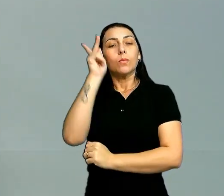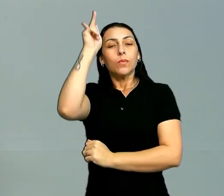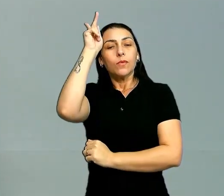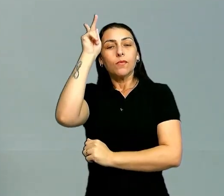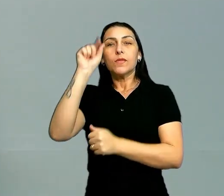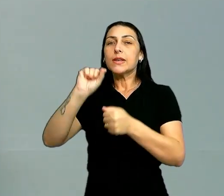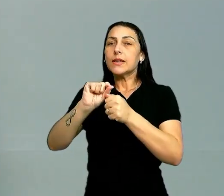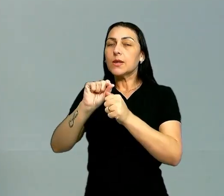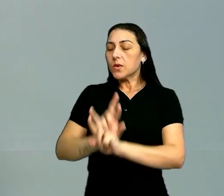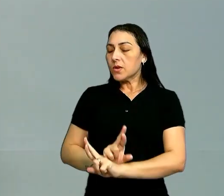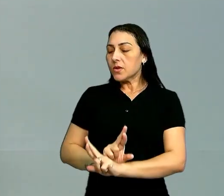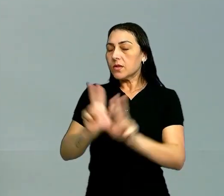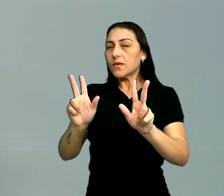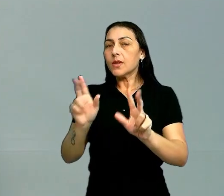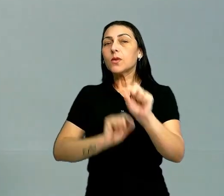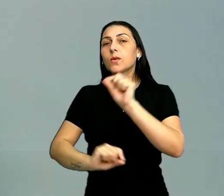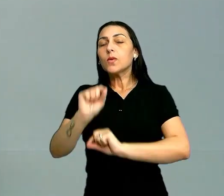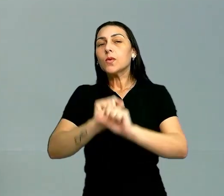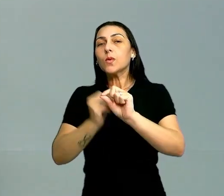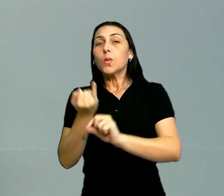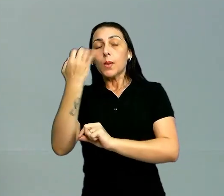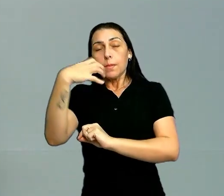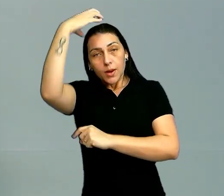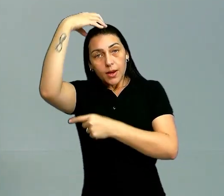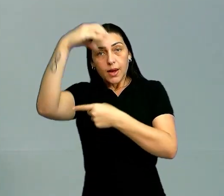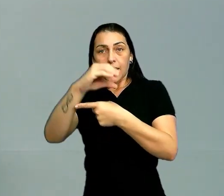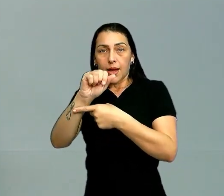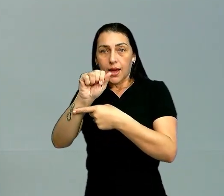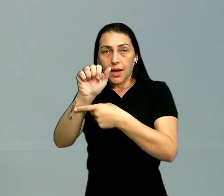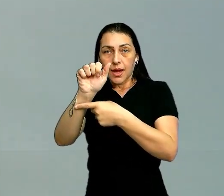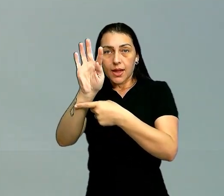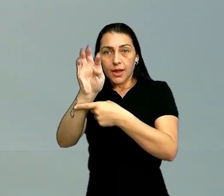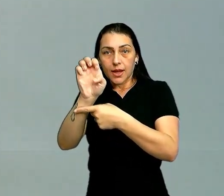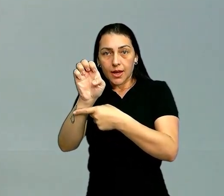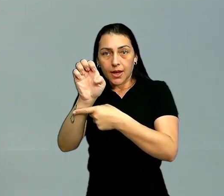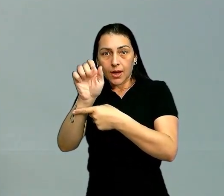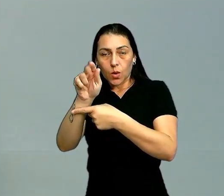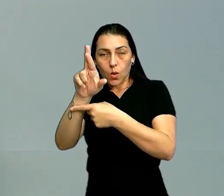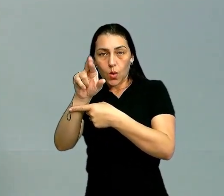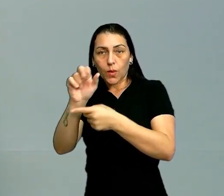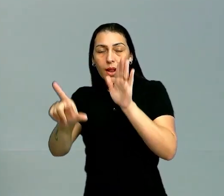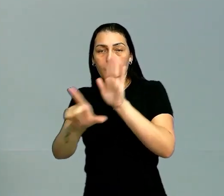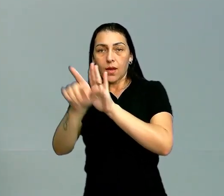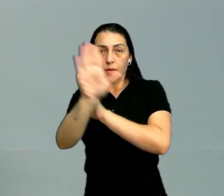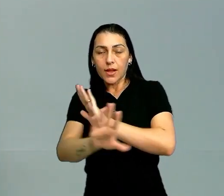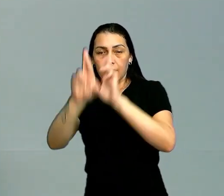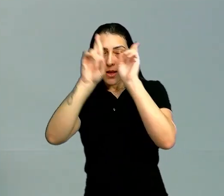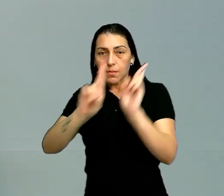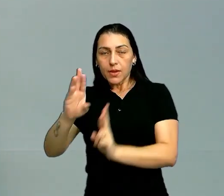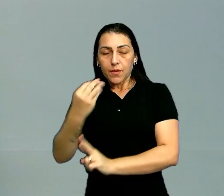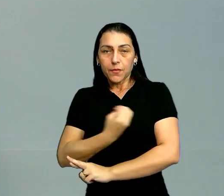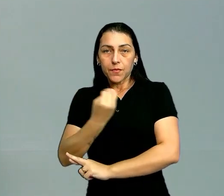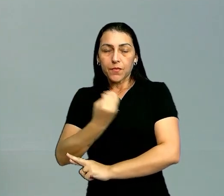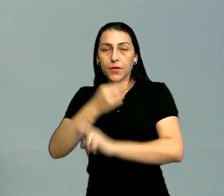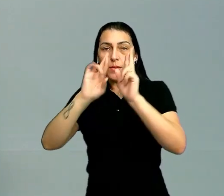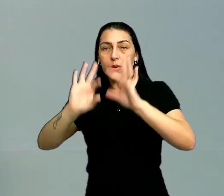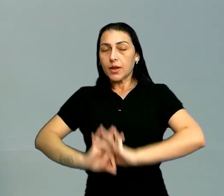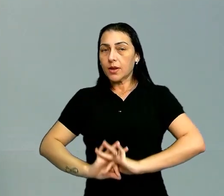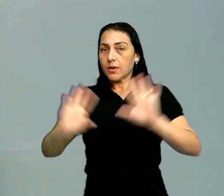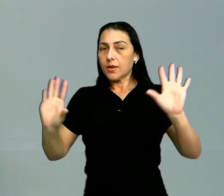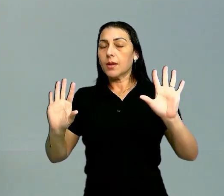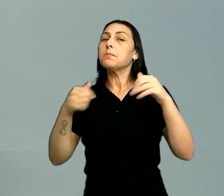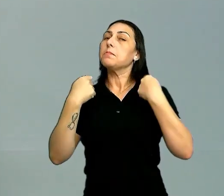uma diferença entre aquilo que é o imperativo categórico, que é a lei universal, como, por exemplo, o respeito à vida, o respeito à